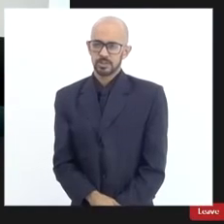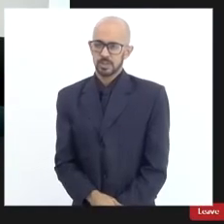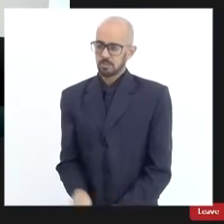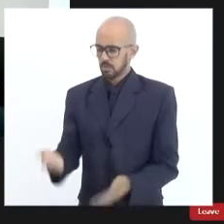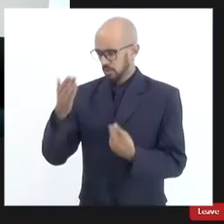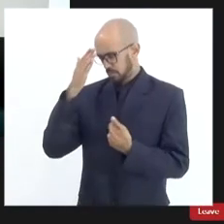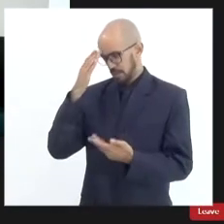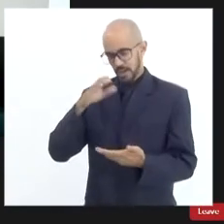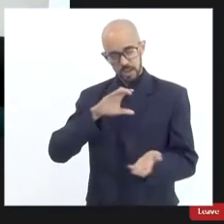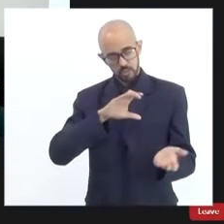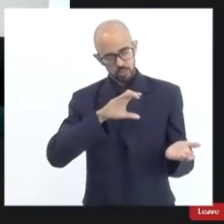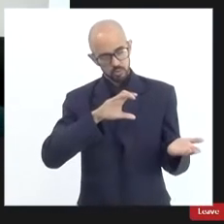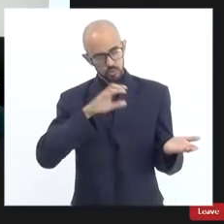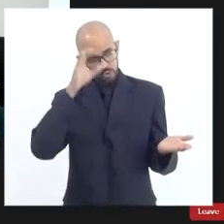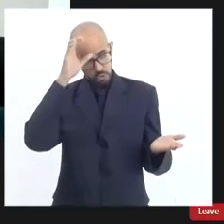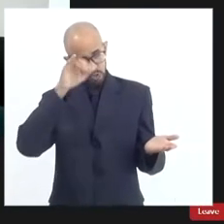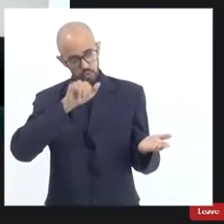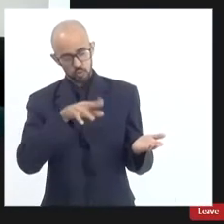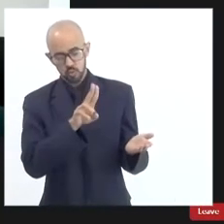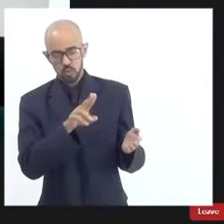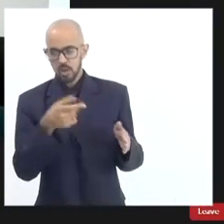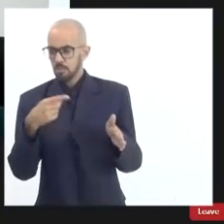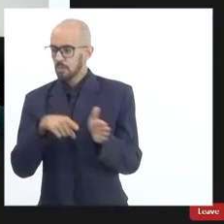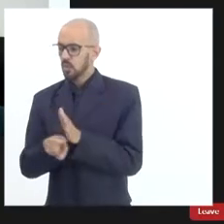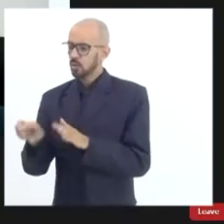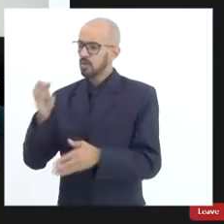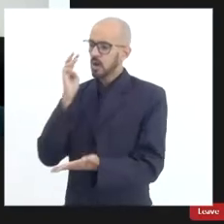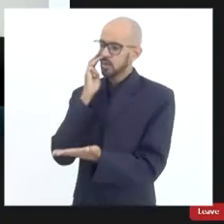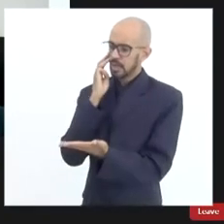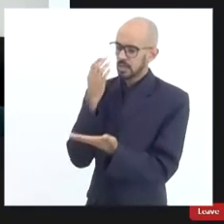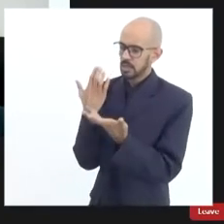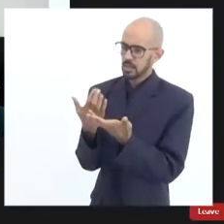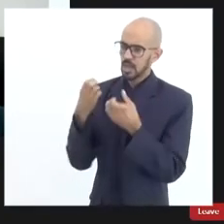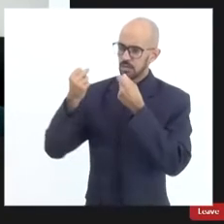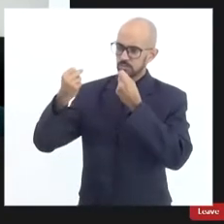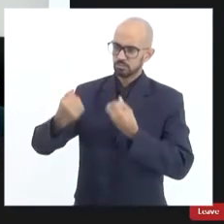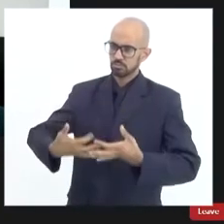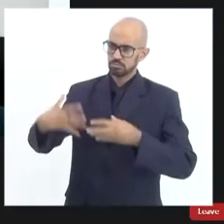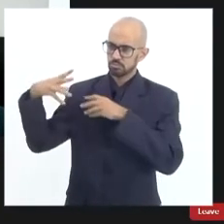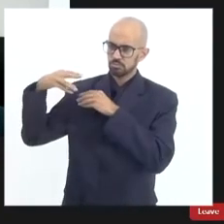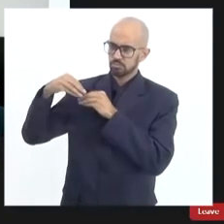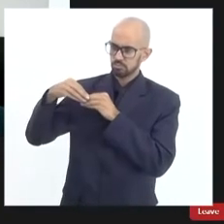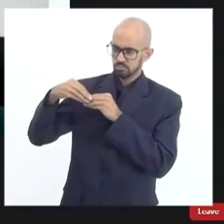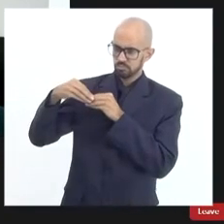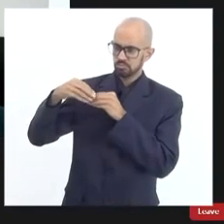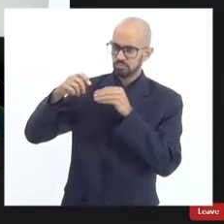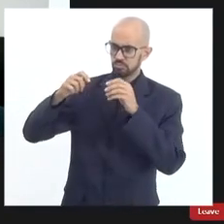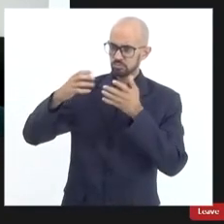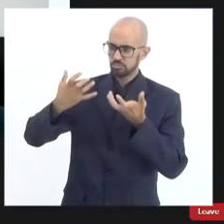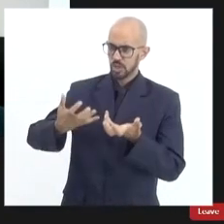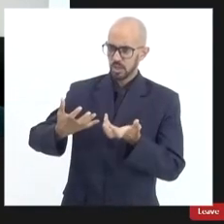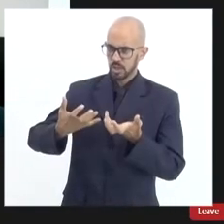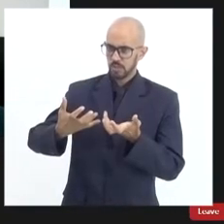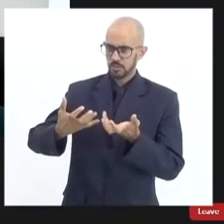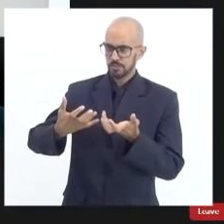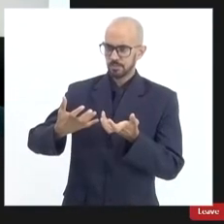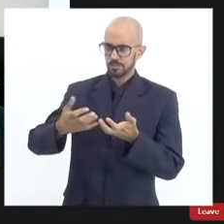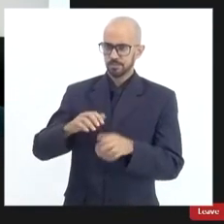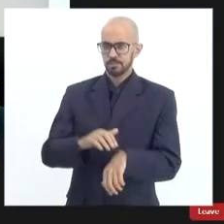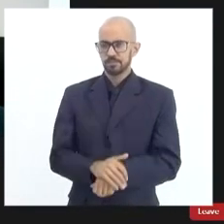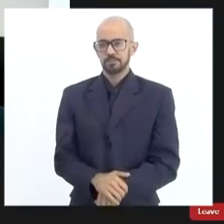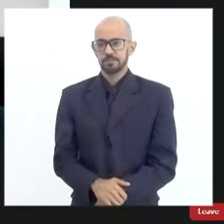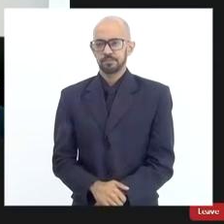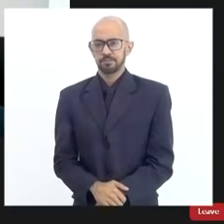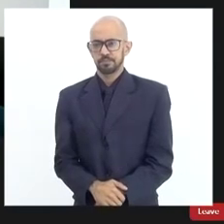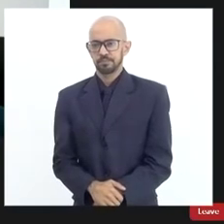Ju. Indago ao deputado Valdec se deseja fazer alguma consideração breve, por gentileza. Deputada Marta Rocha,